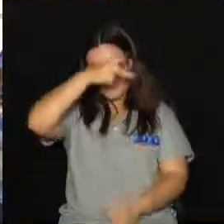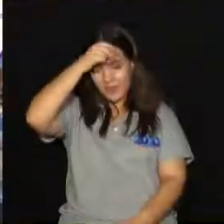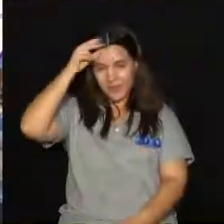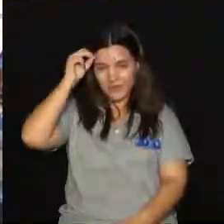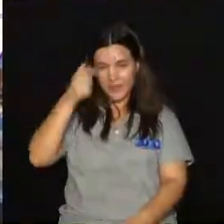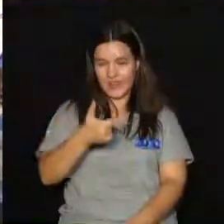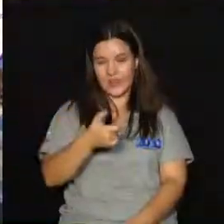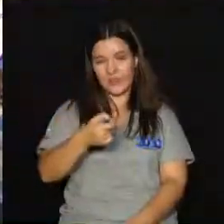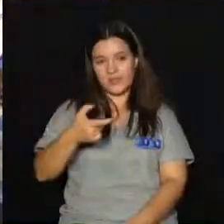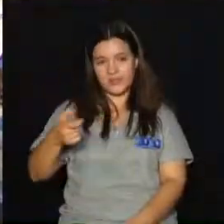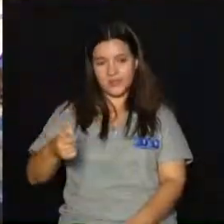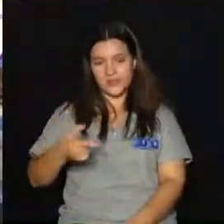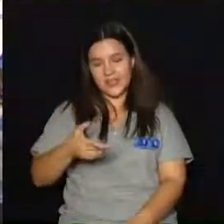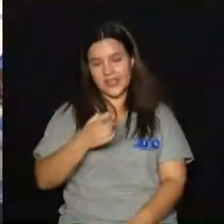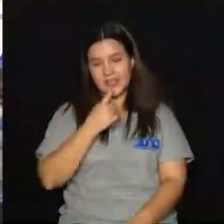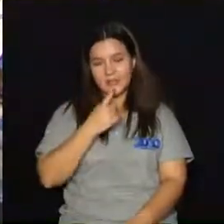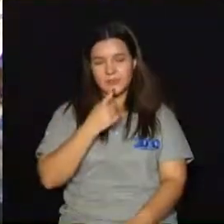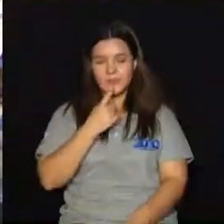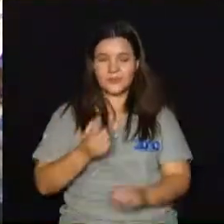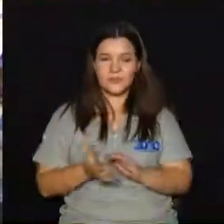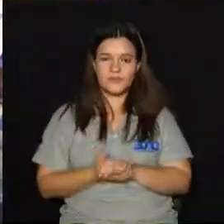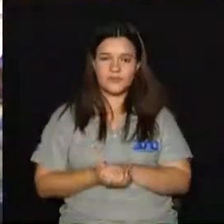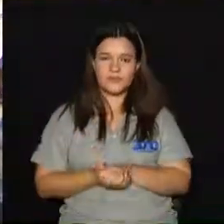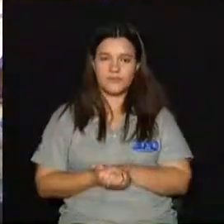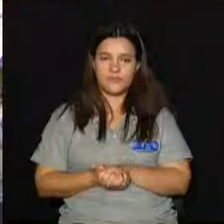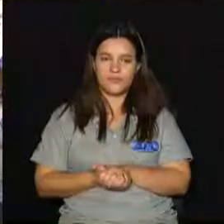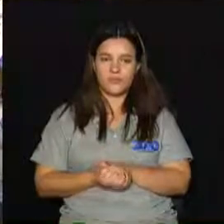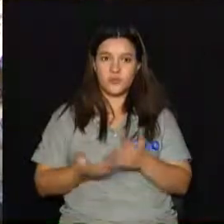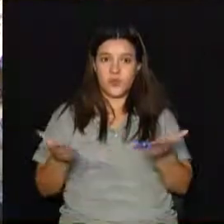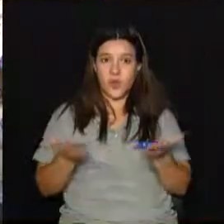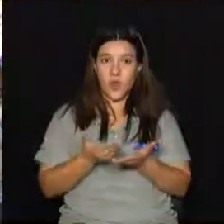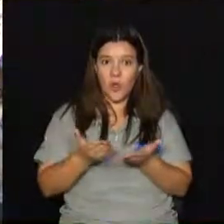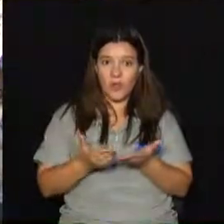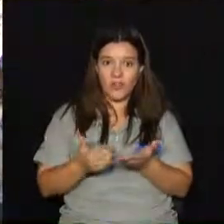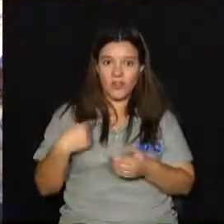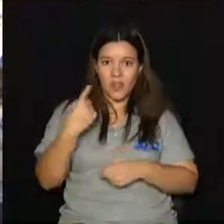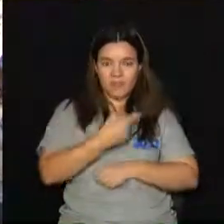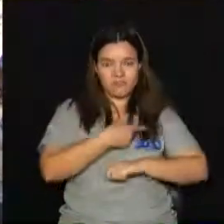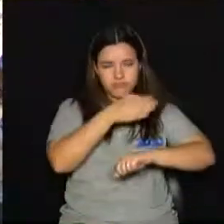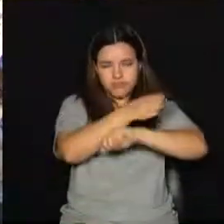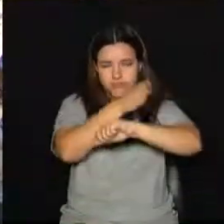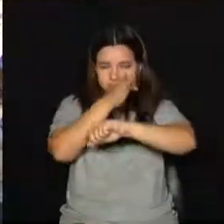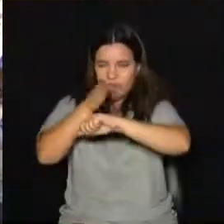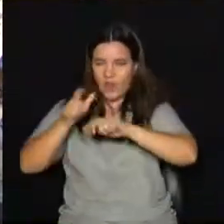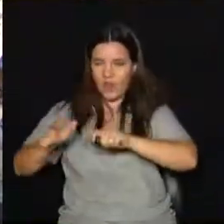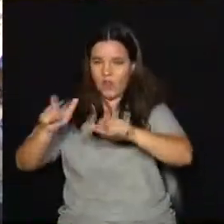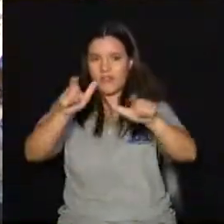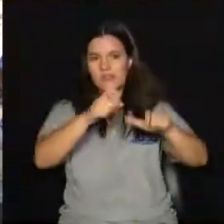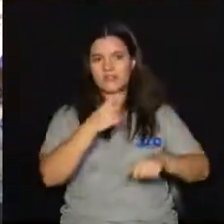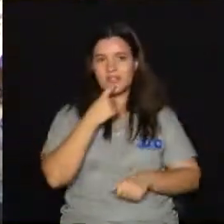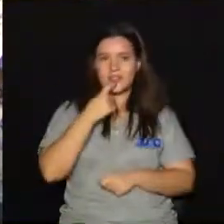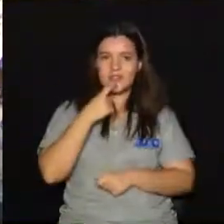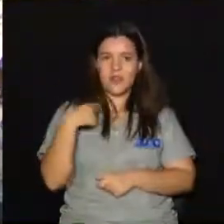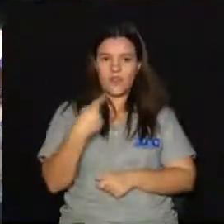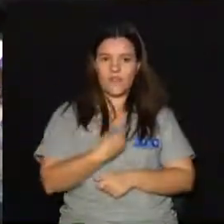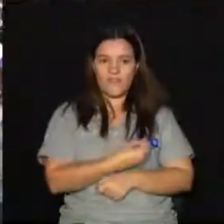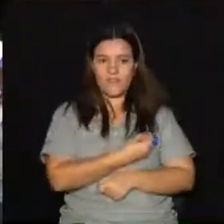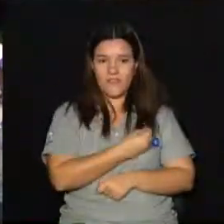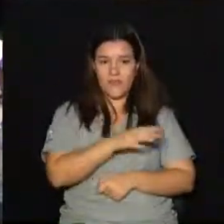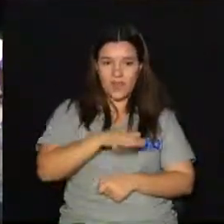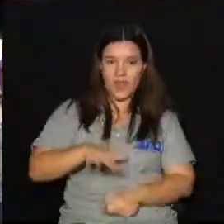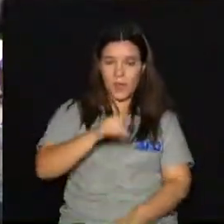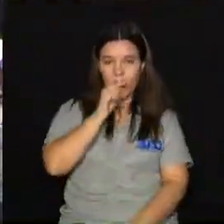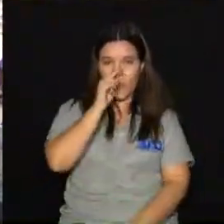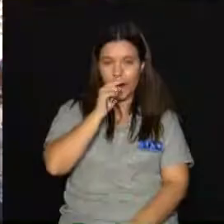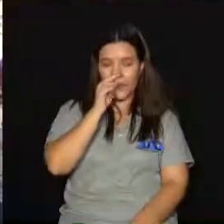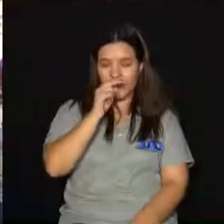de 2020 em Campinas. E nesse giro pela cidade, nós chegamos até o distrito do Ouro Verde para a